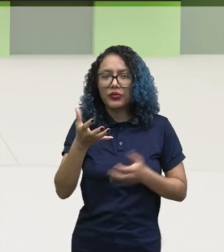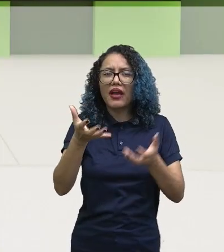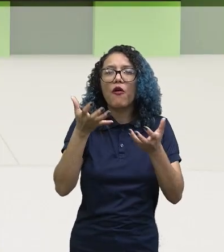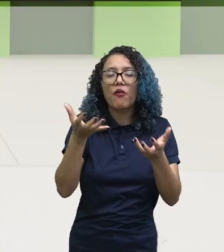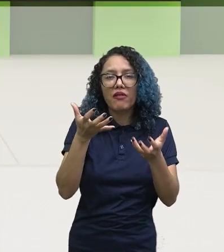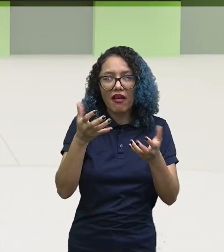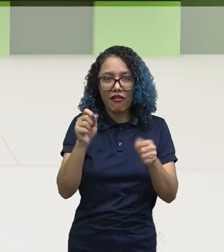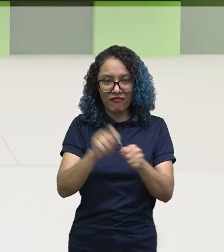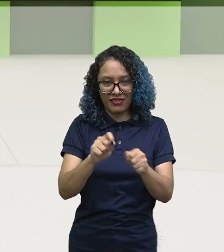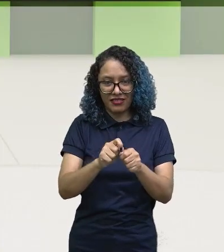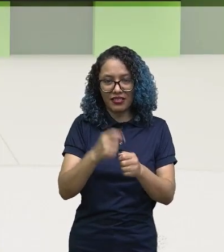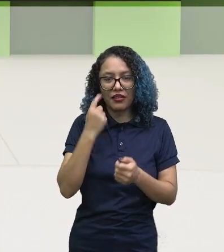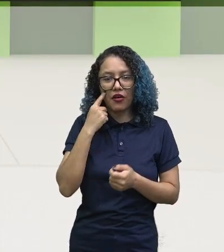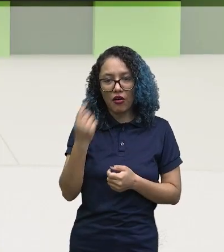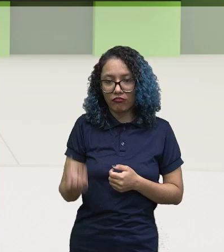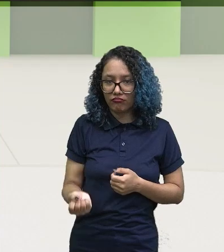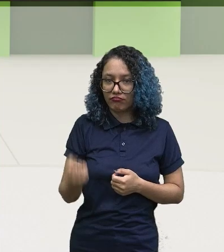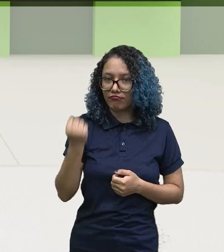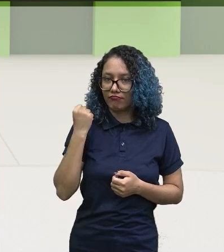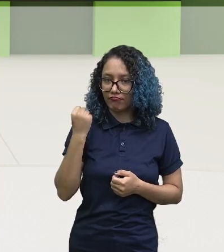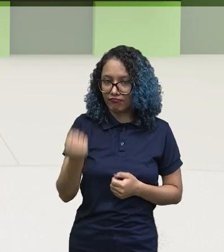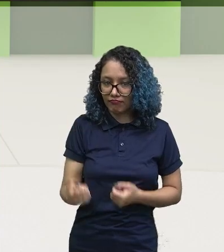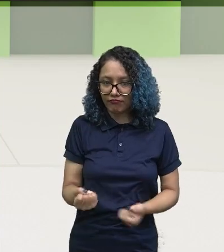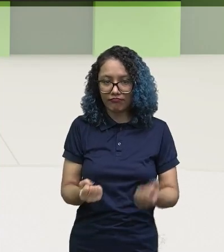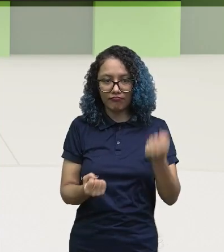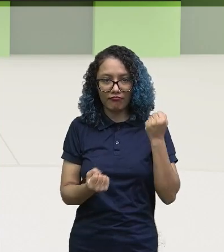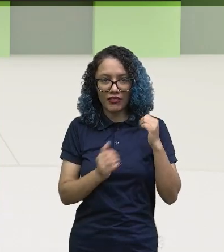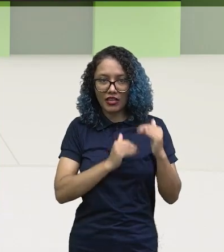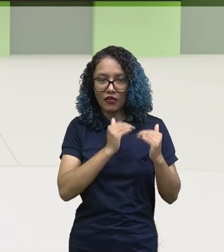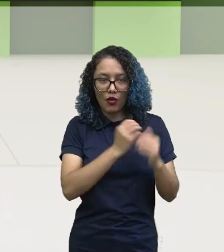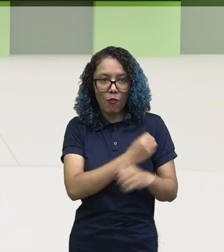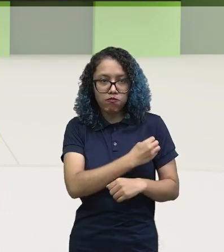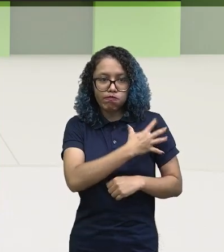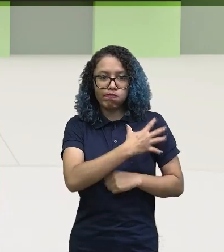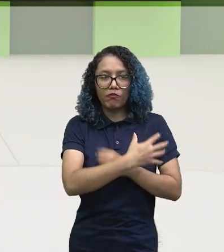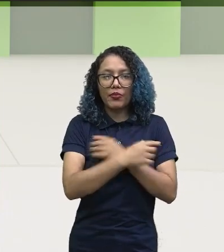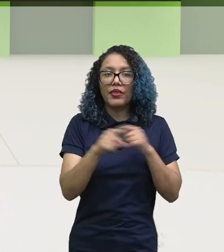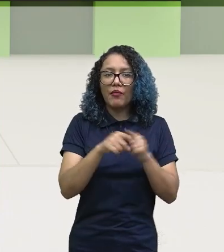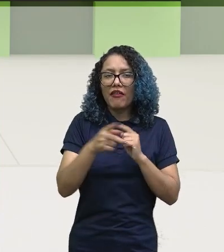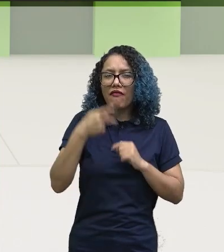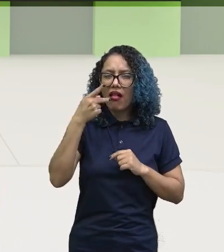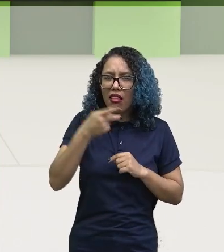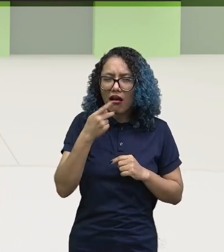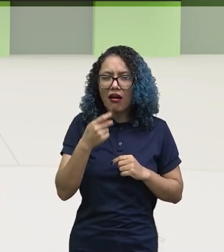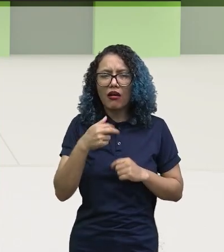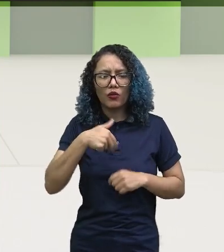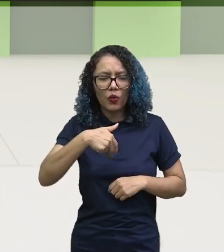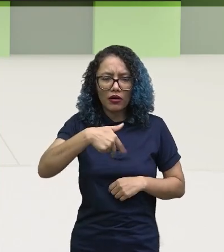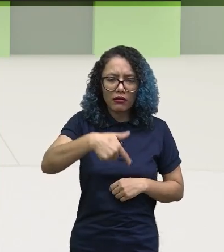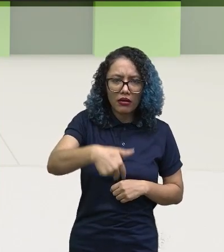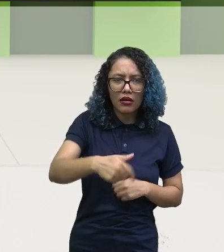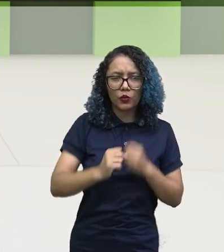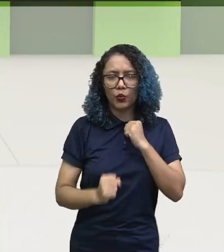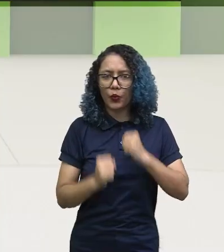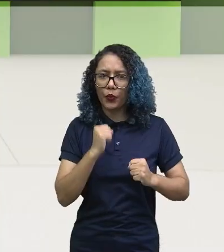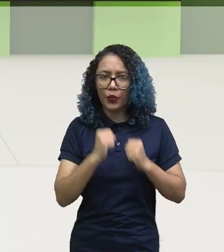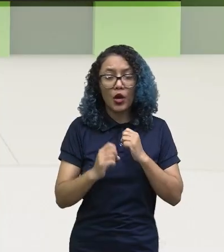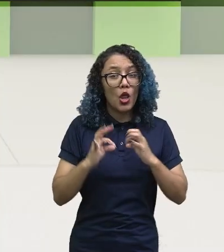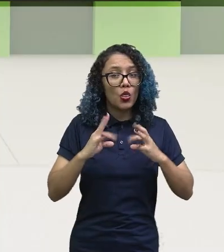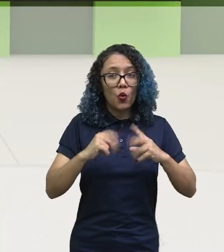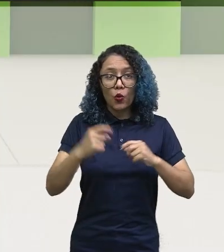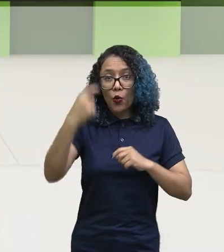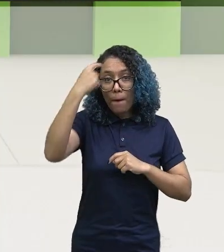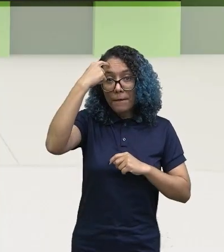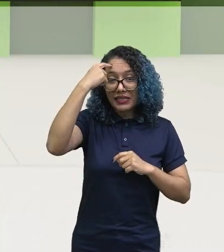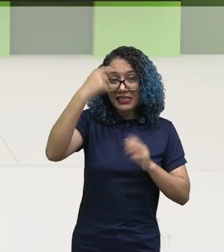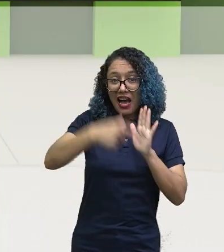ó, levantando o halter para desenvolver o meu bíceps. Estou falando, estou andando, estou correndo. Tudo isso eu penso antes de